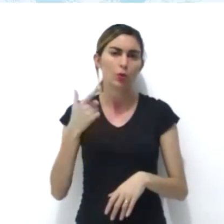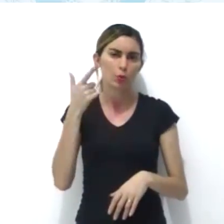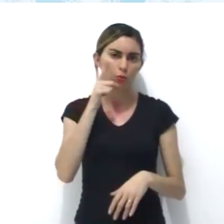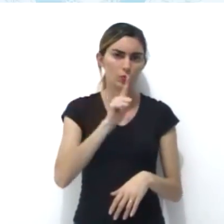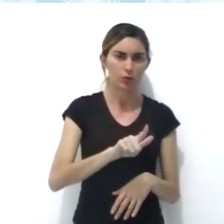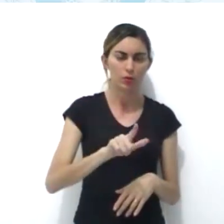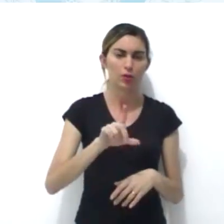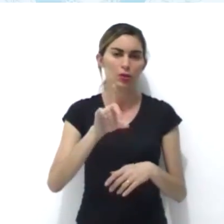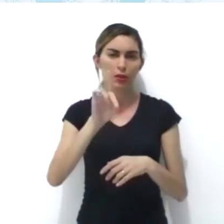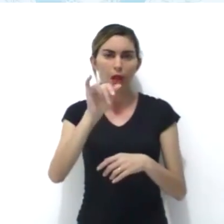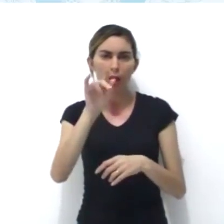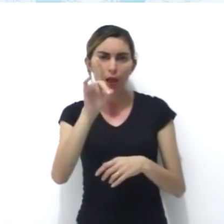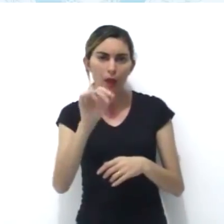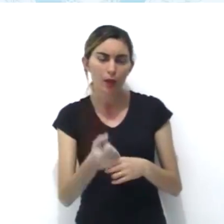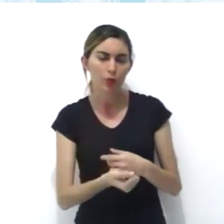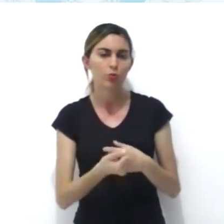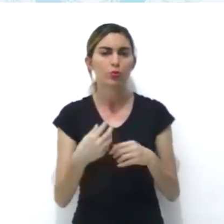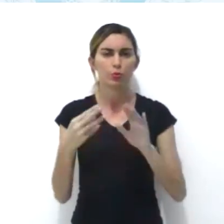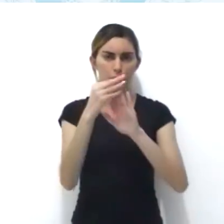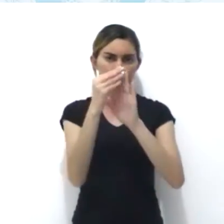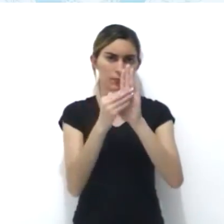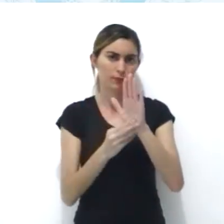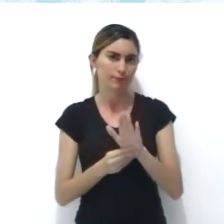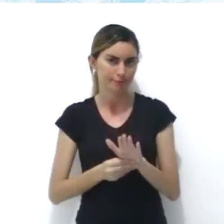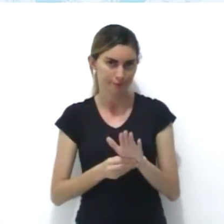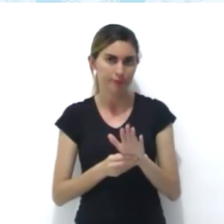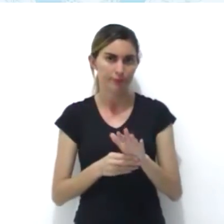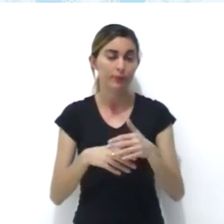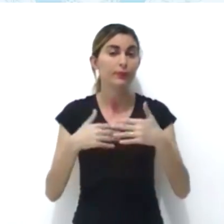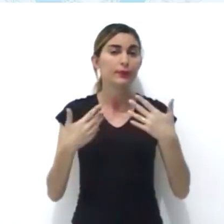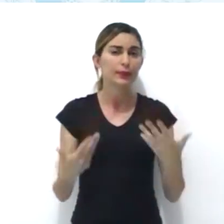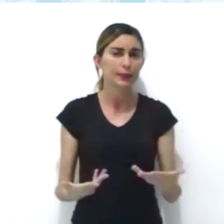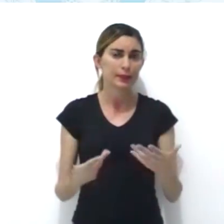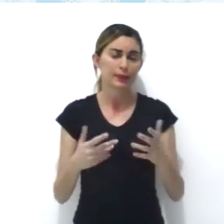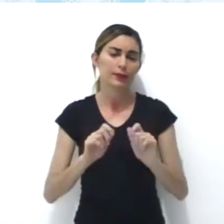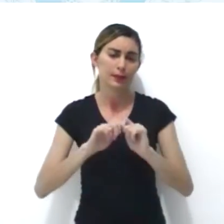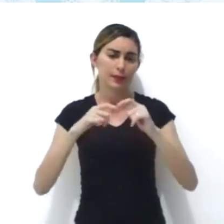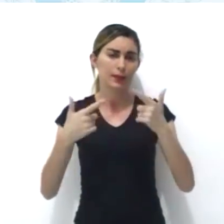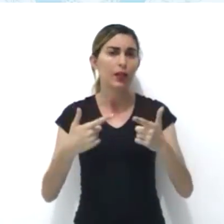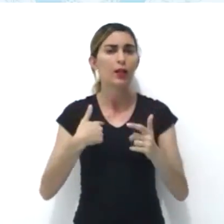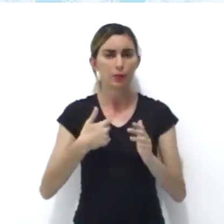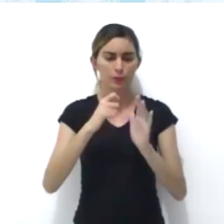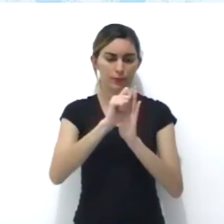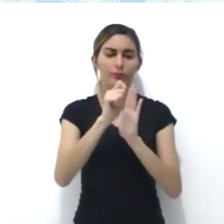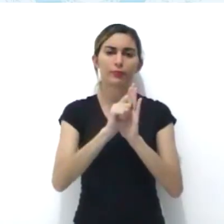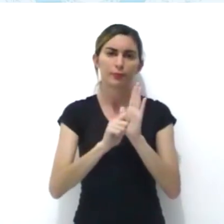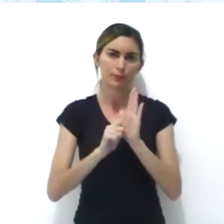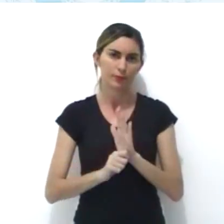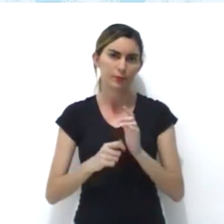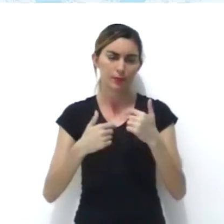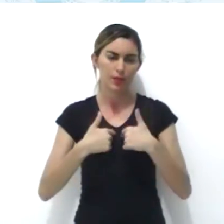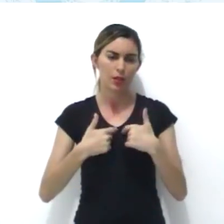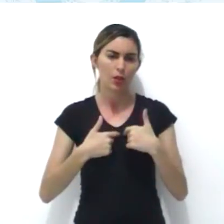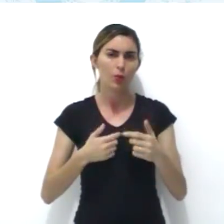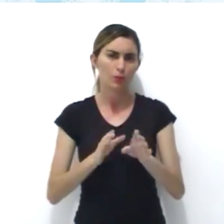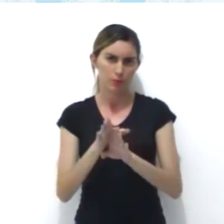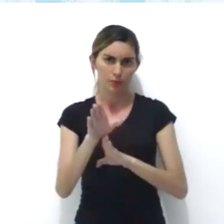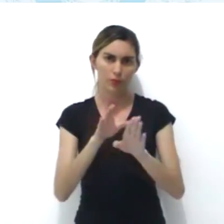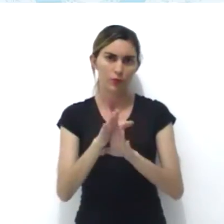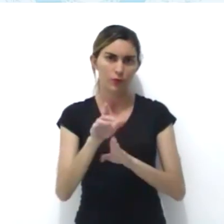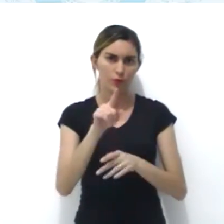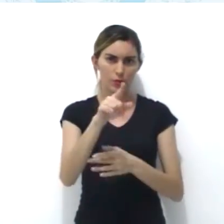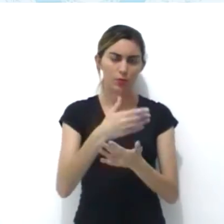para conseguir os meus dados, e aí eu vou colocar nas minhas considerações. E, obviamente, eu vou ter que escrever.